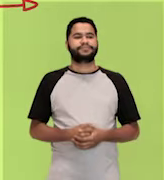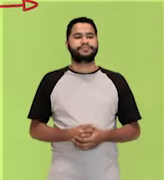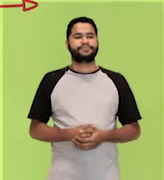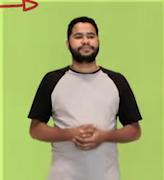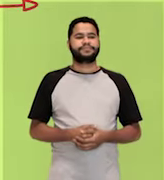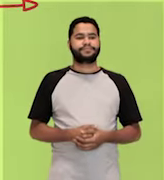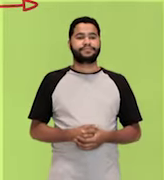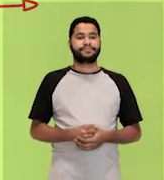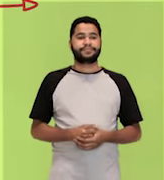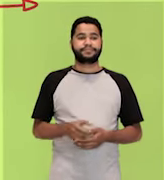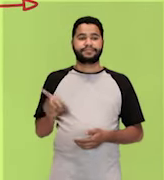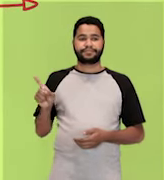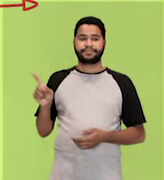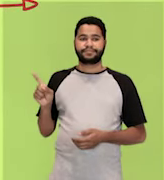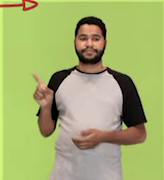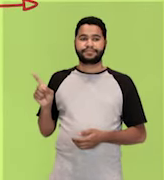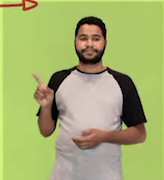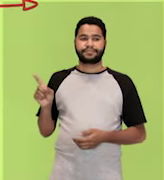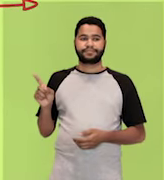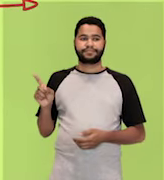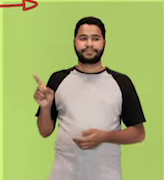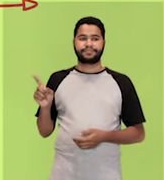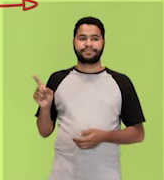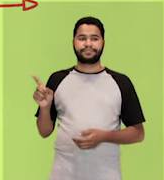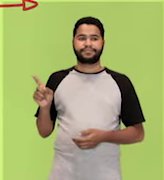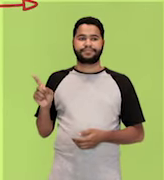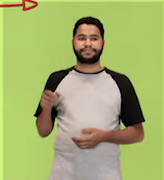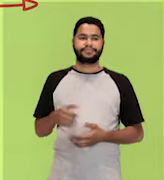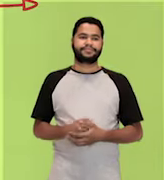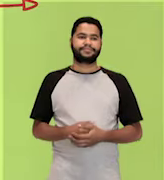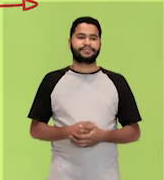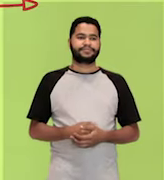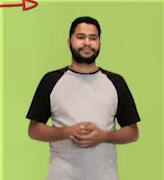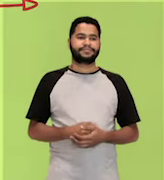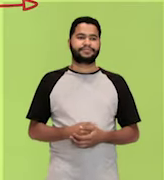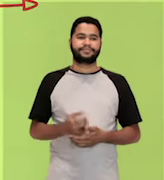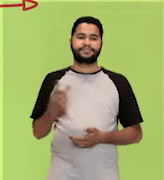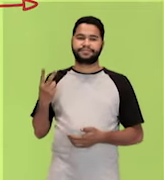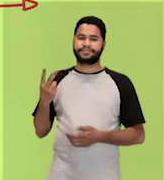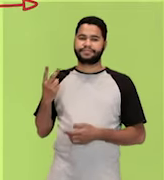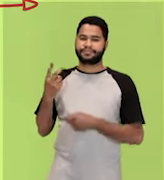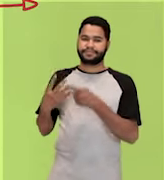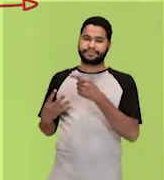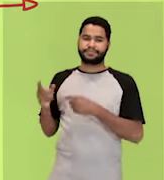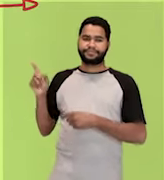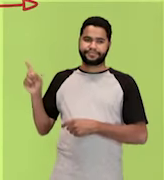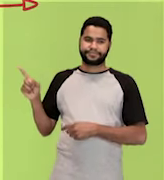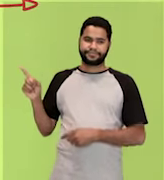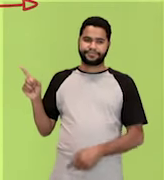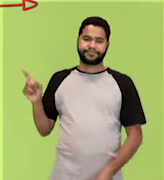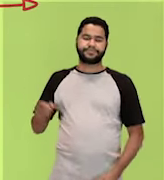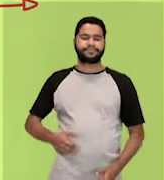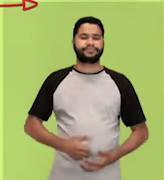3/4. 1/4 seria a primeira marca e 2/4 a segunda marca.